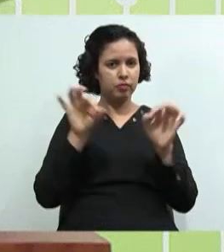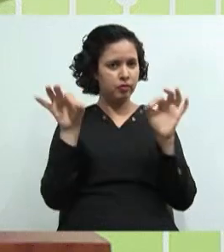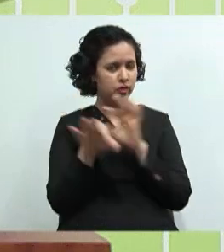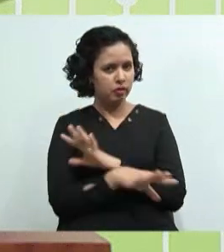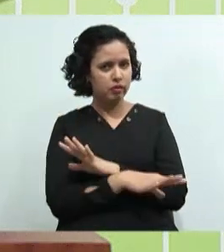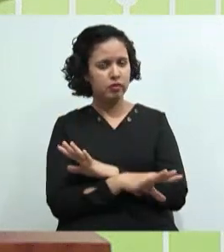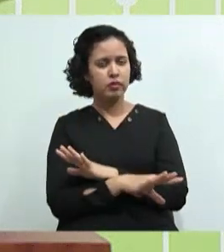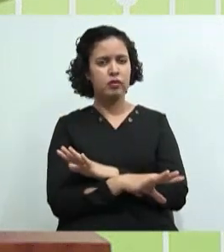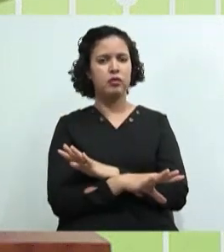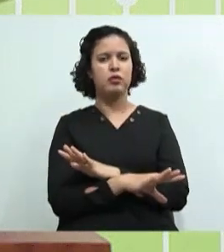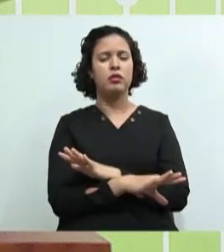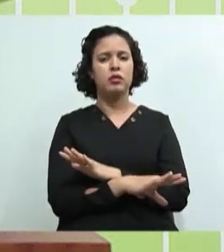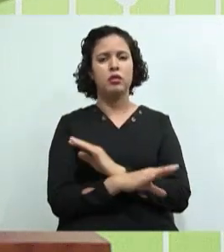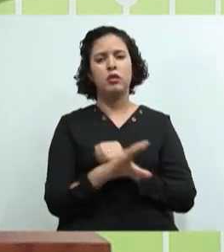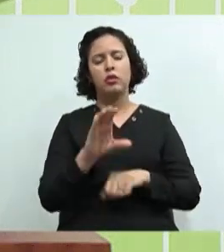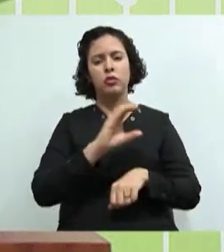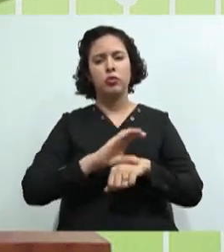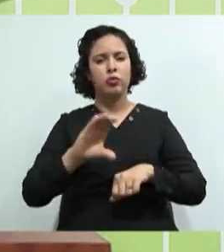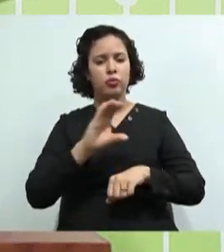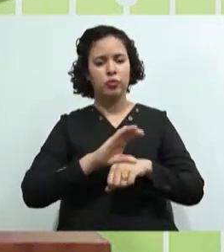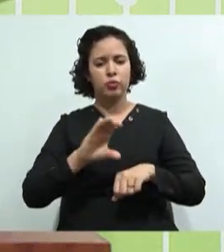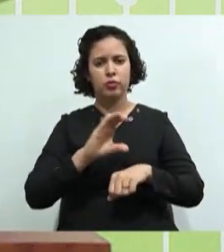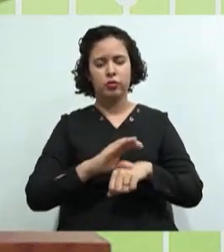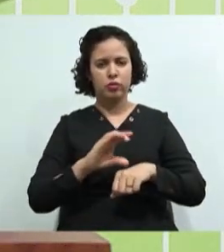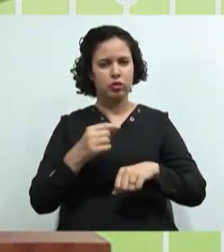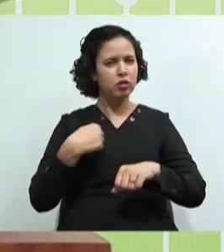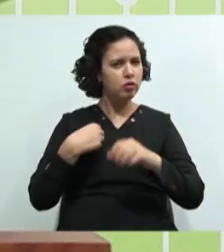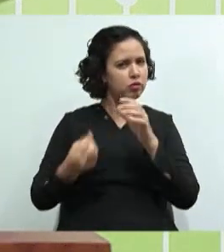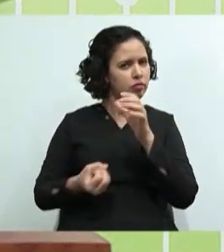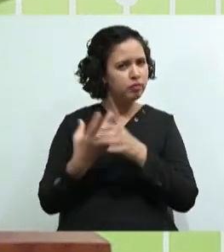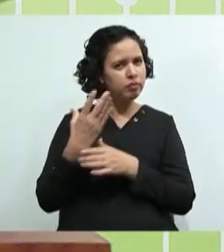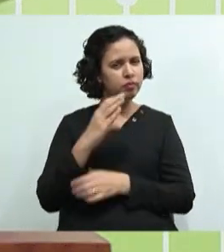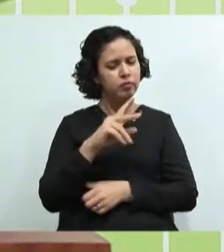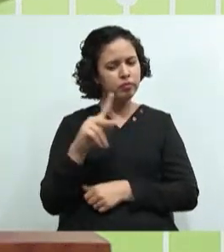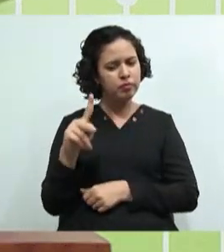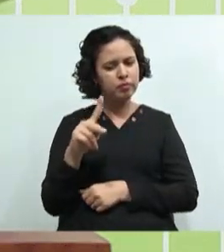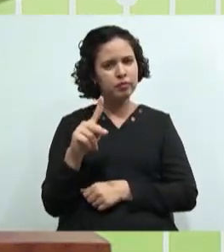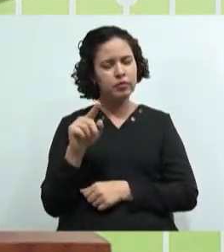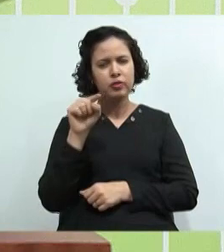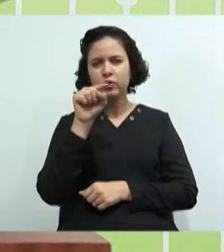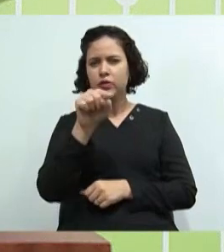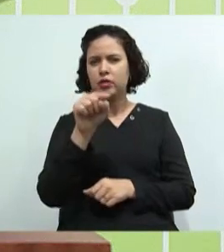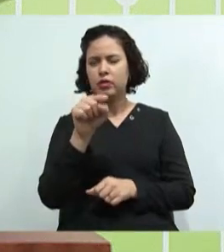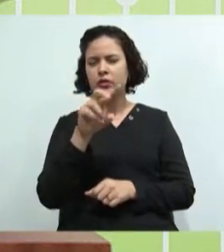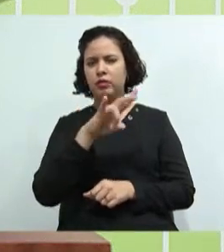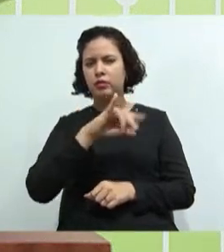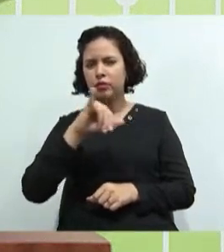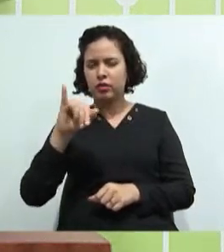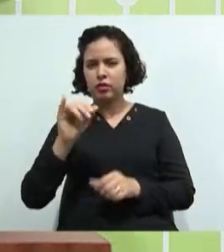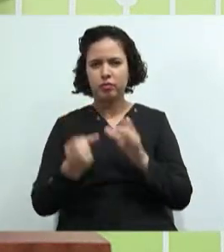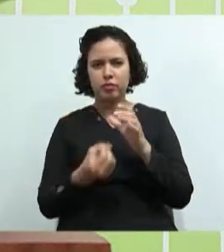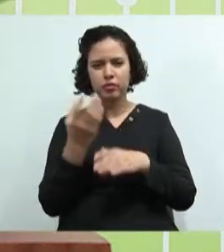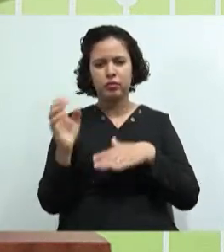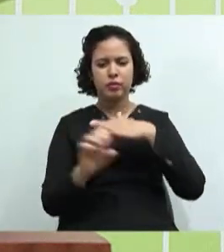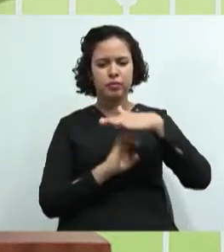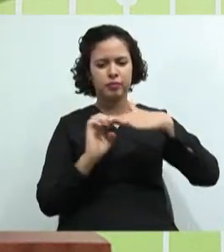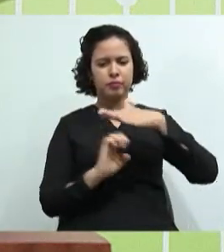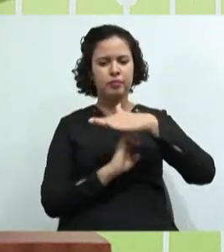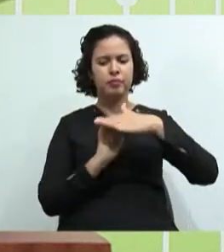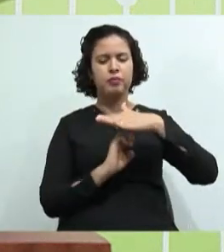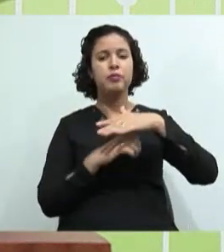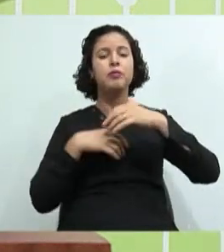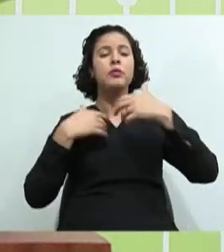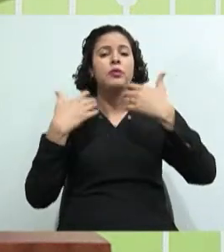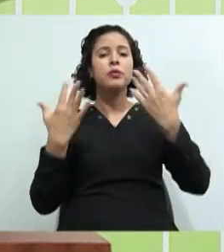terminar, quando eu concluir esse curso em cooperativismo? Eu vou abrir a minha cooperativa? Eu vou conseguir abrir uma empresa? Ou, enfim,